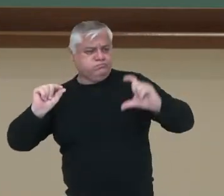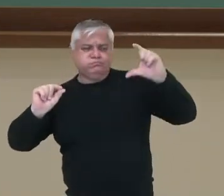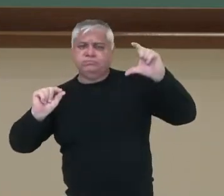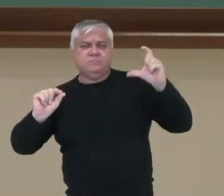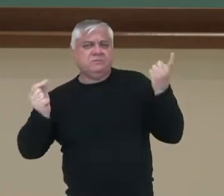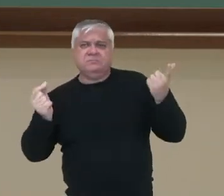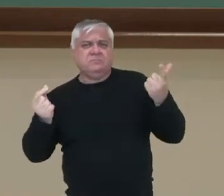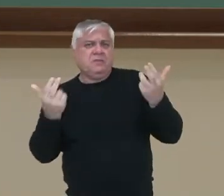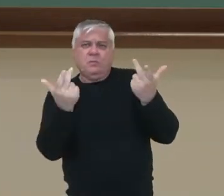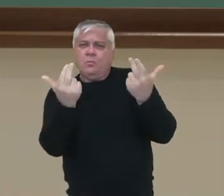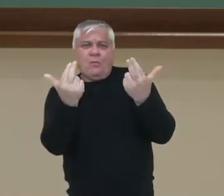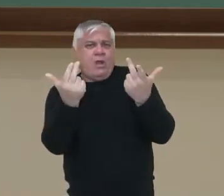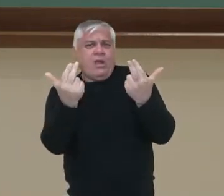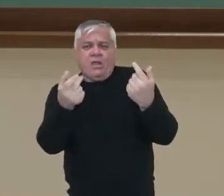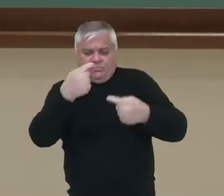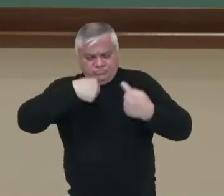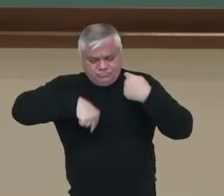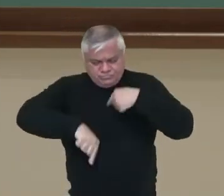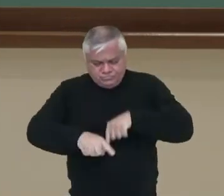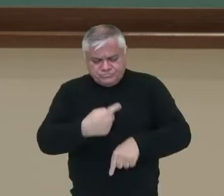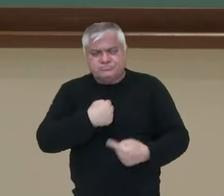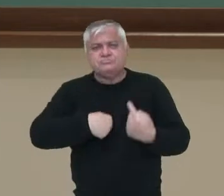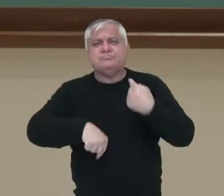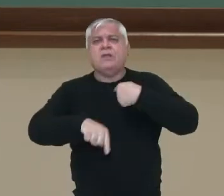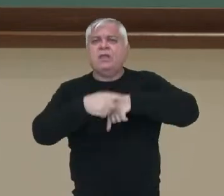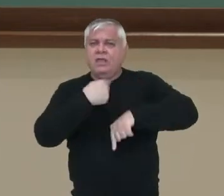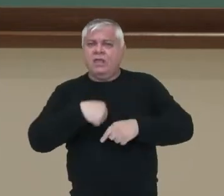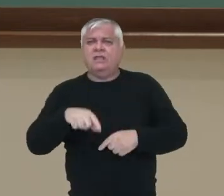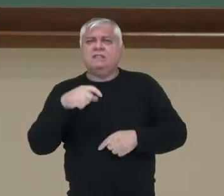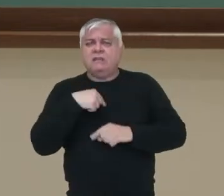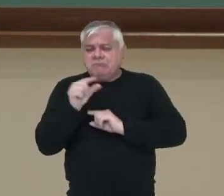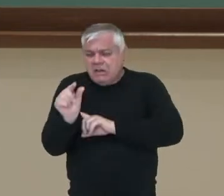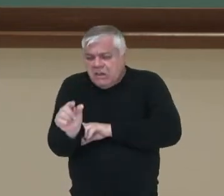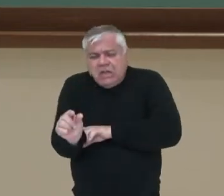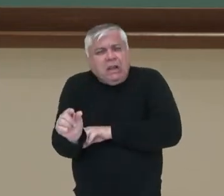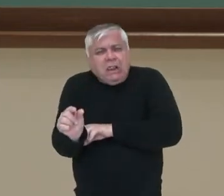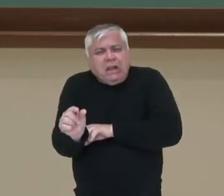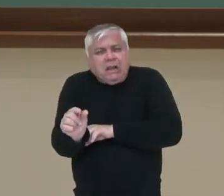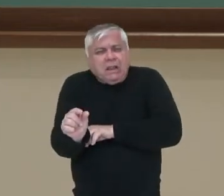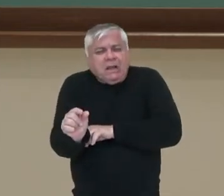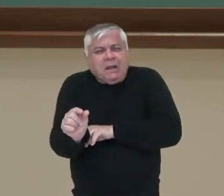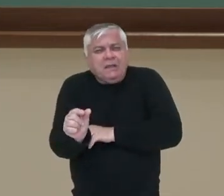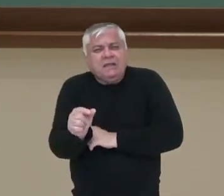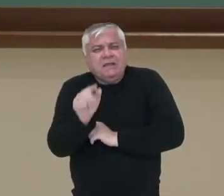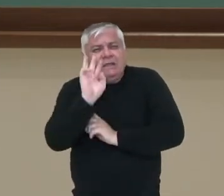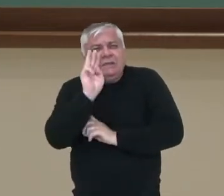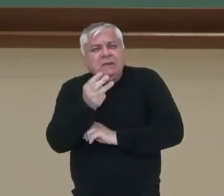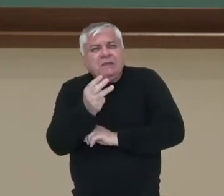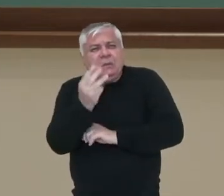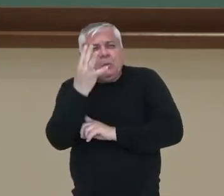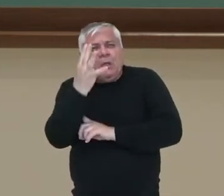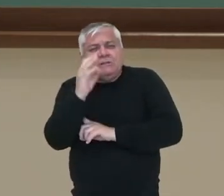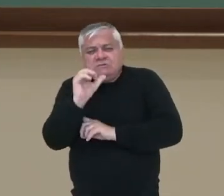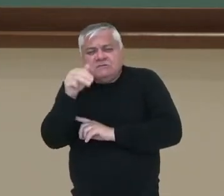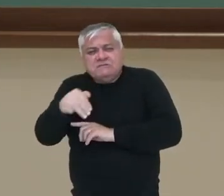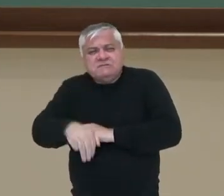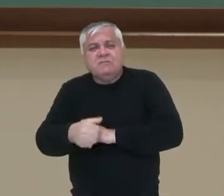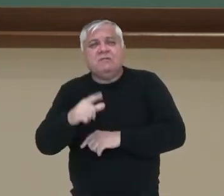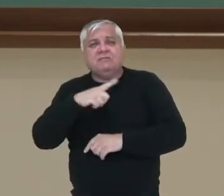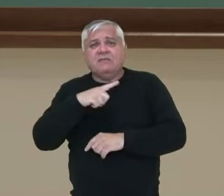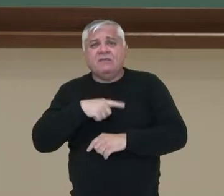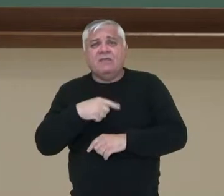do musaraña, né? Aquele ratinho que tem 3 a 4 centímetros. É basicamente igual. Tem